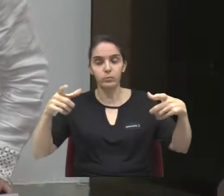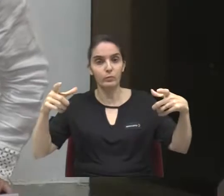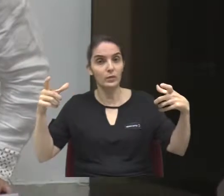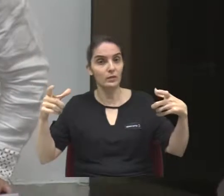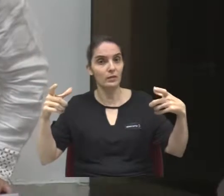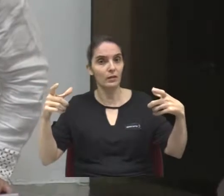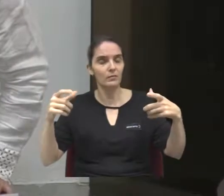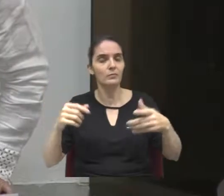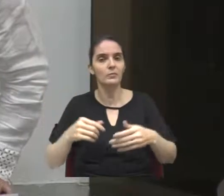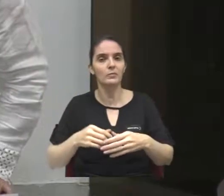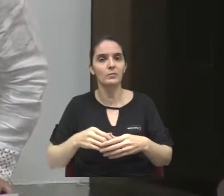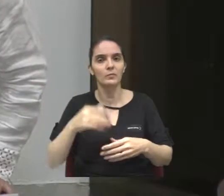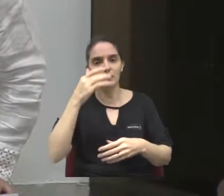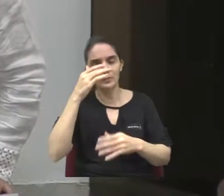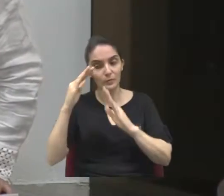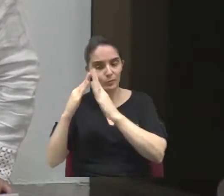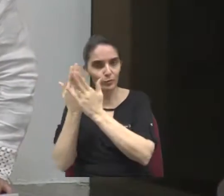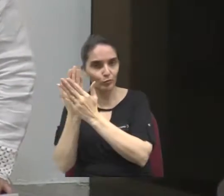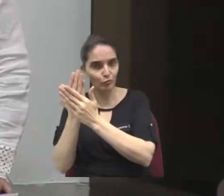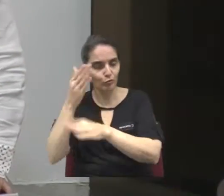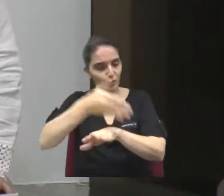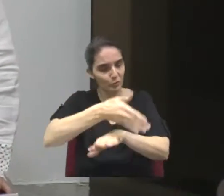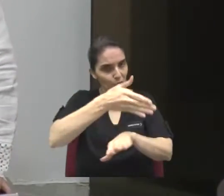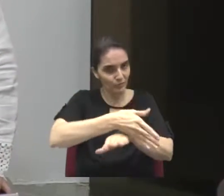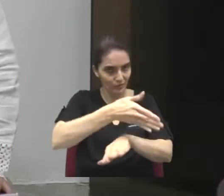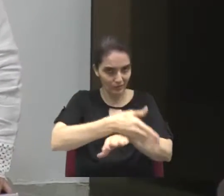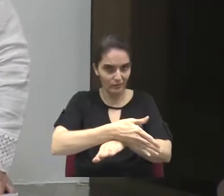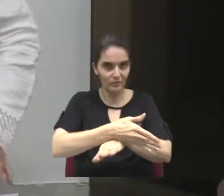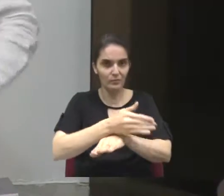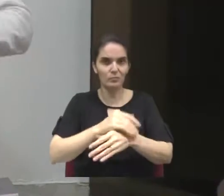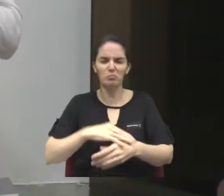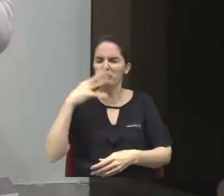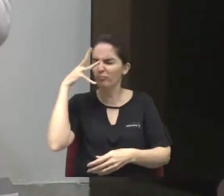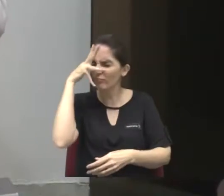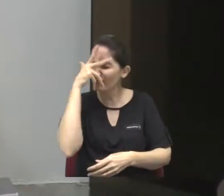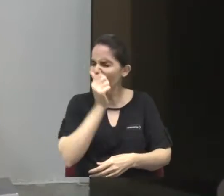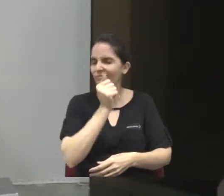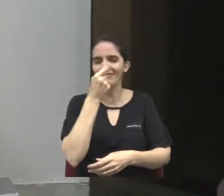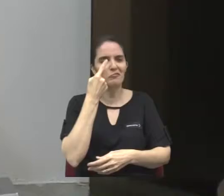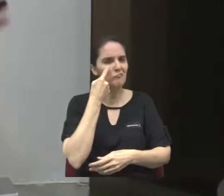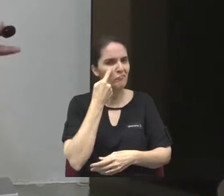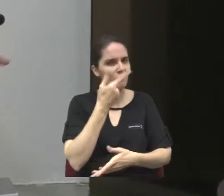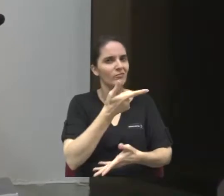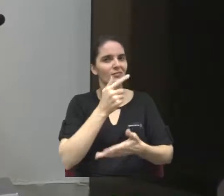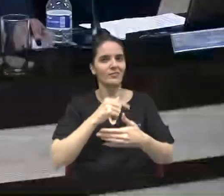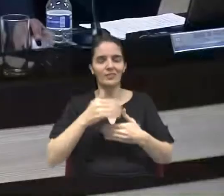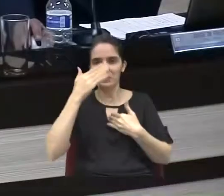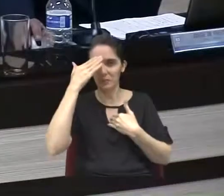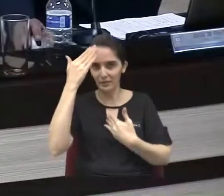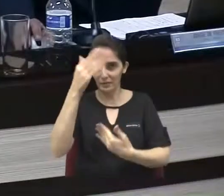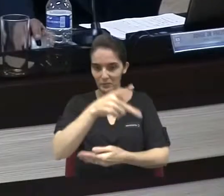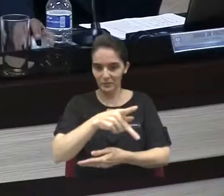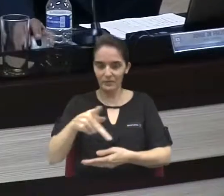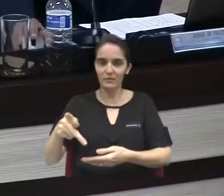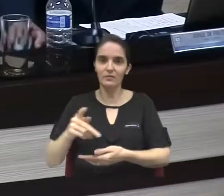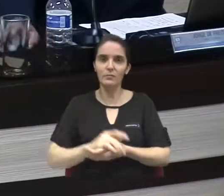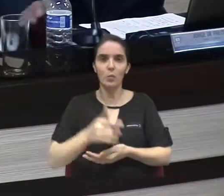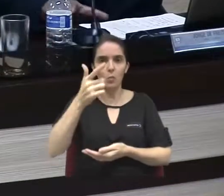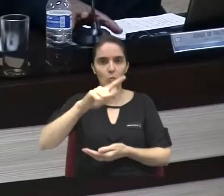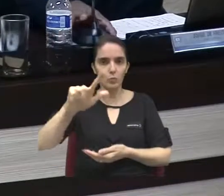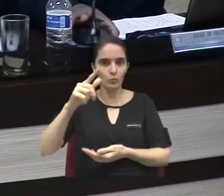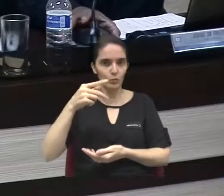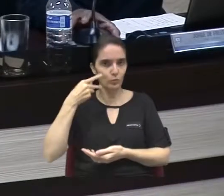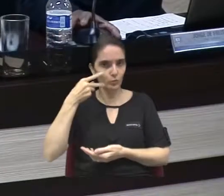participação das escolas no Verso e Voz. É lindo de se ver. Muito obrigado, senhor presidente. Mais algum vereador